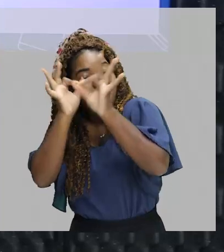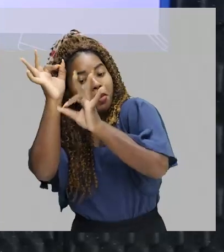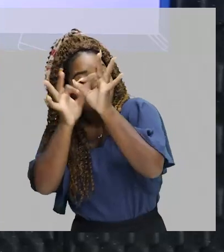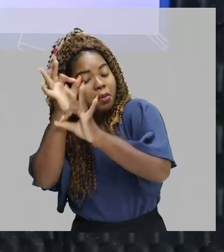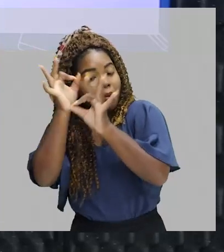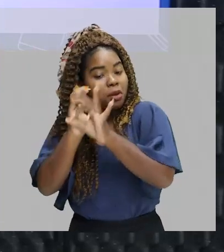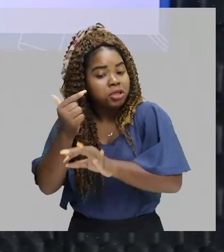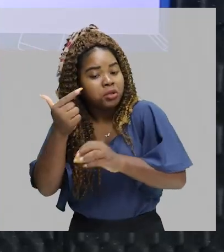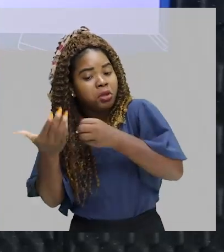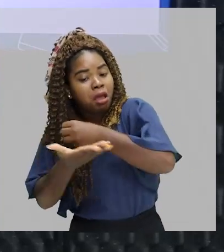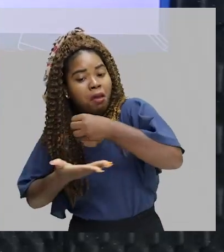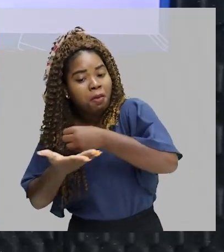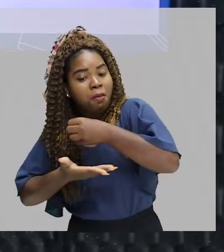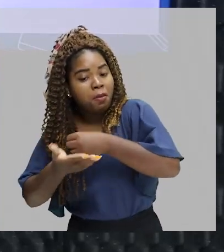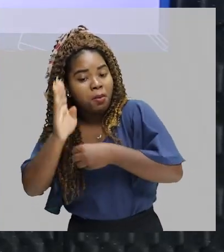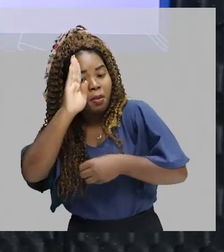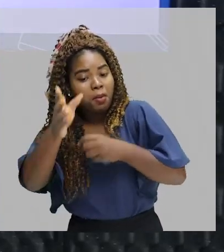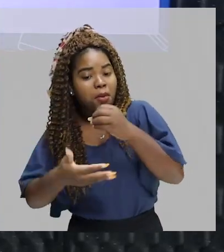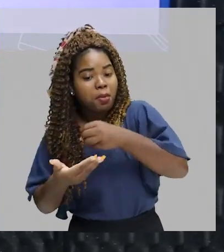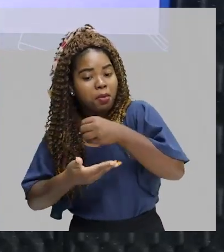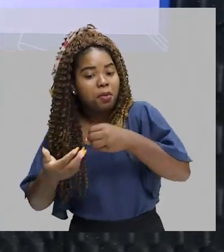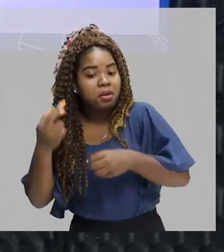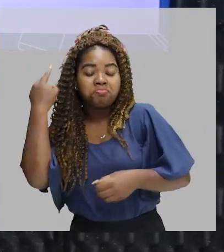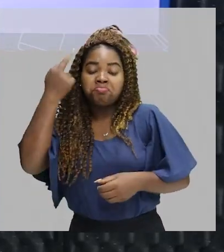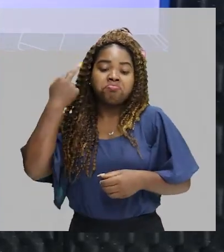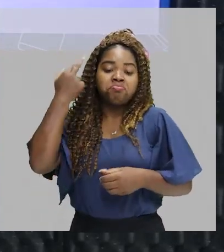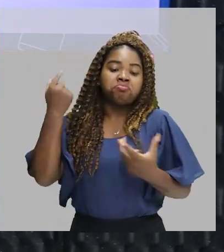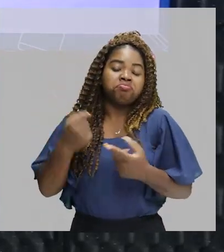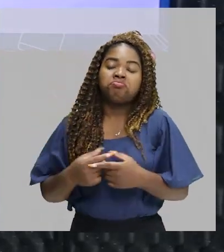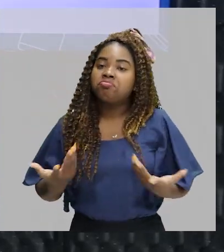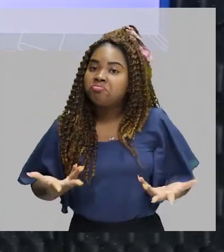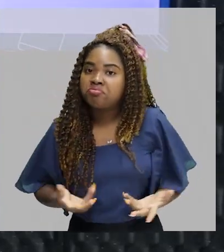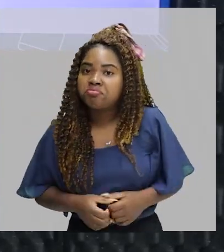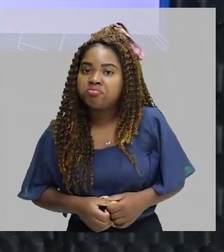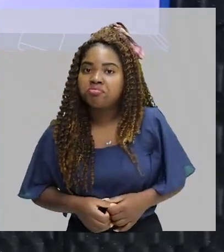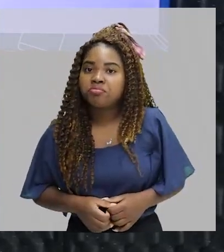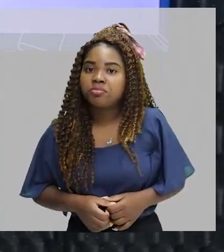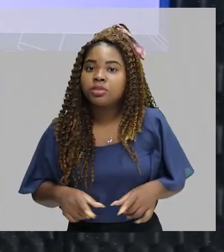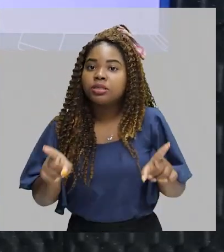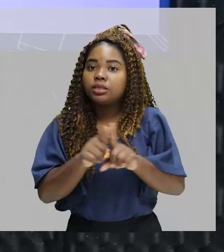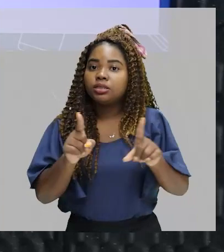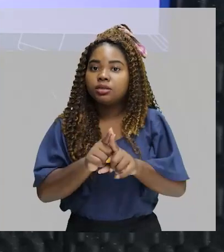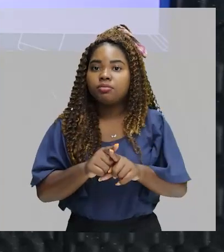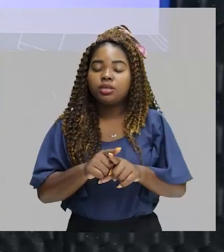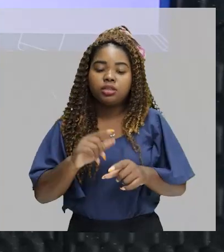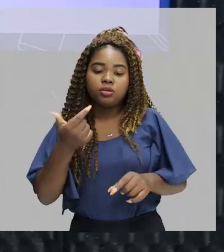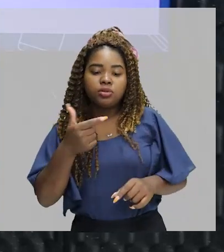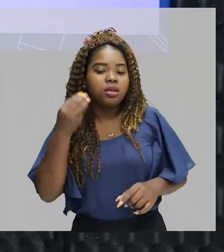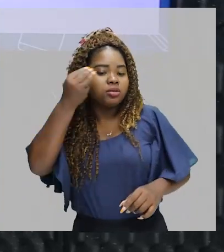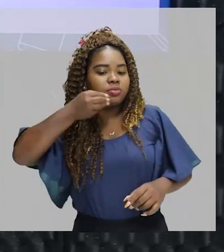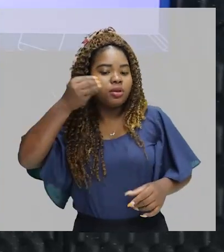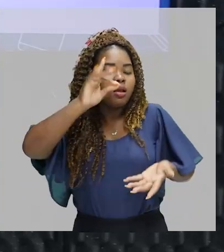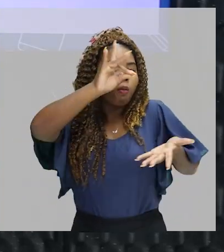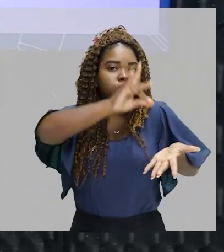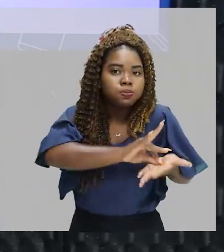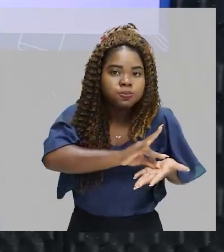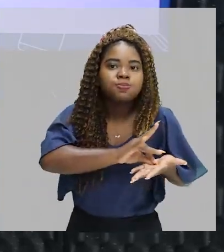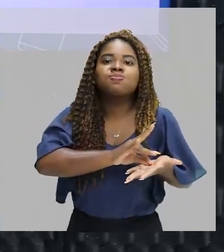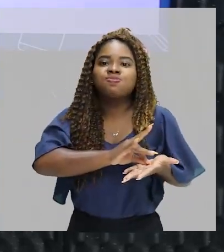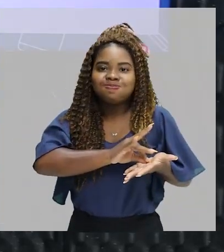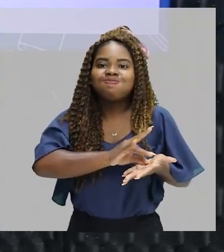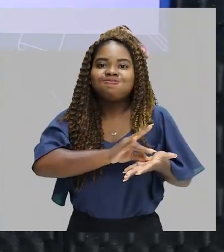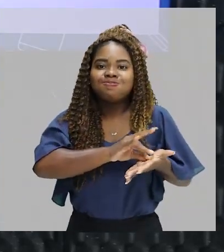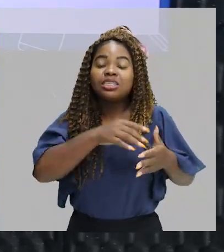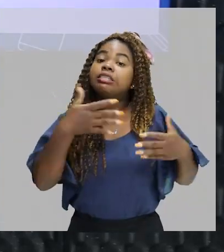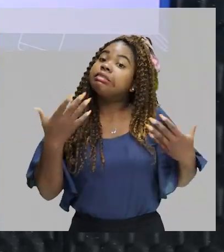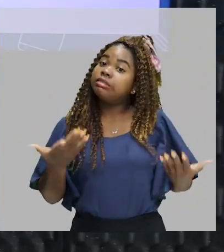sem fundamento em algo que seja lógico ou racional e sem também o aspecto da experiência real. Por isso que é